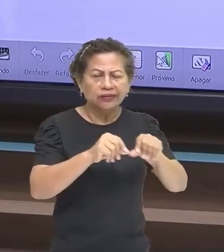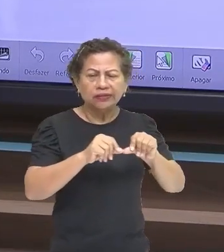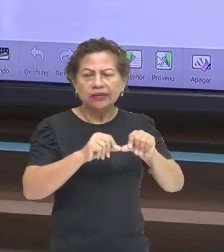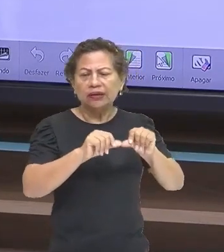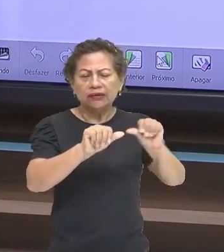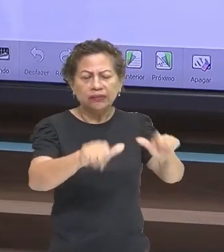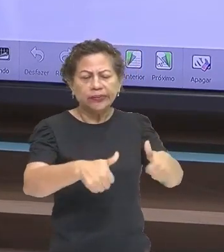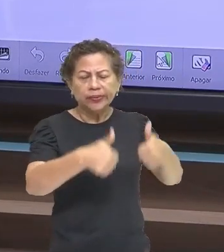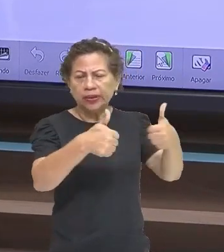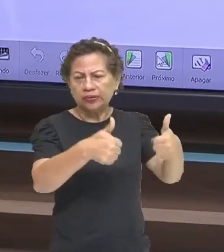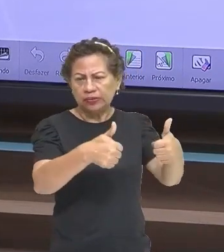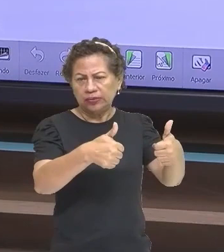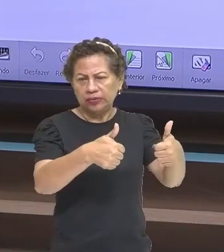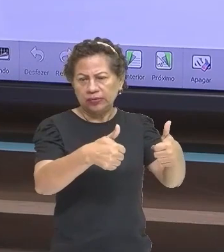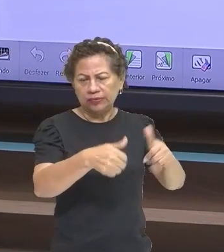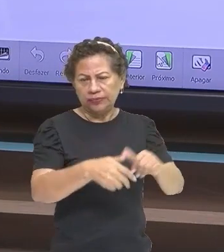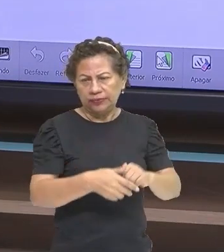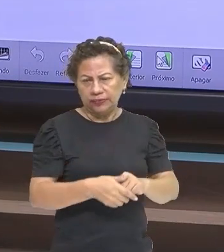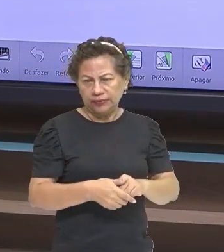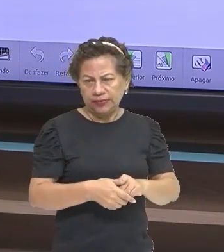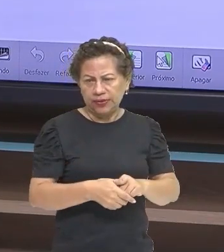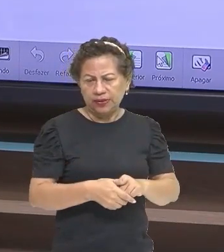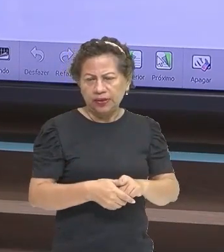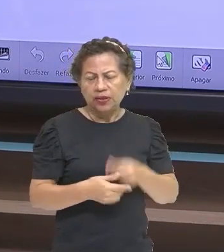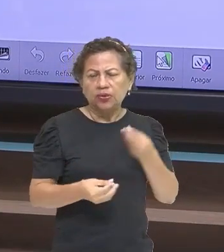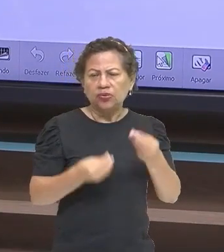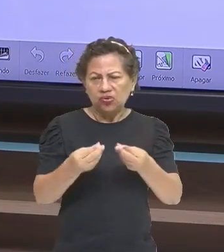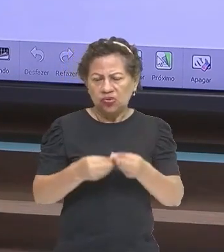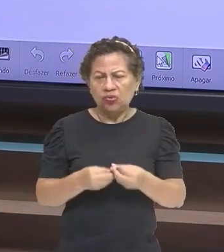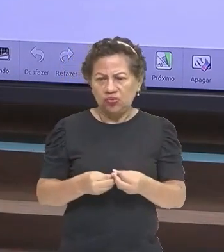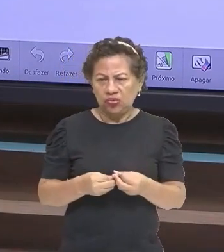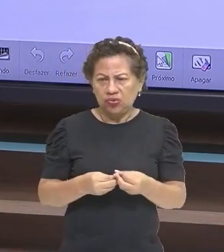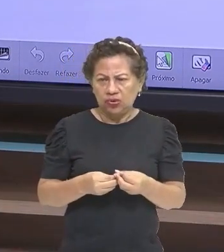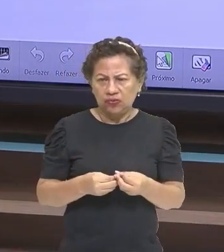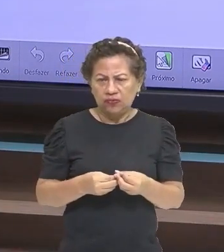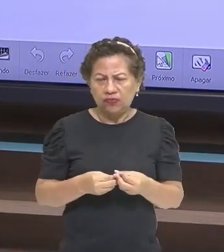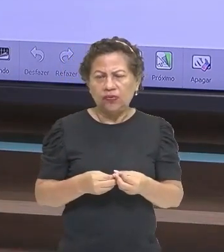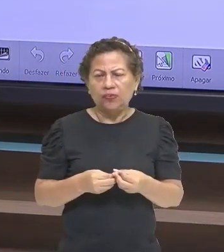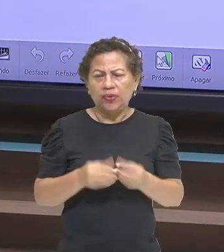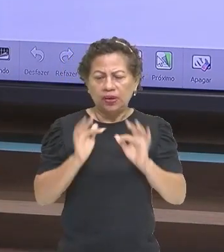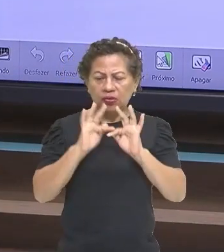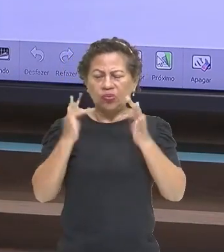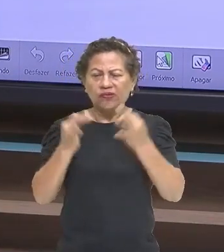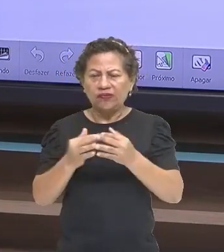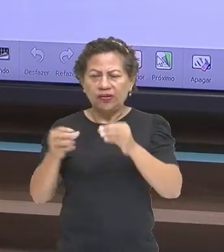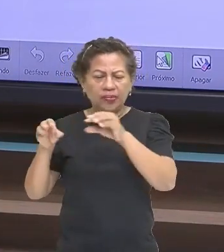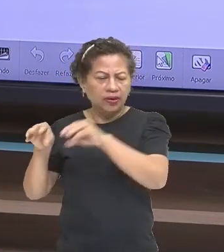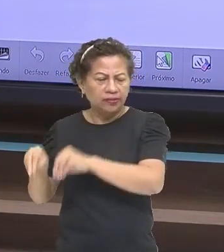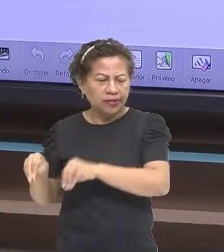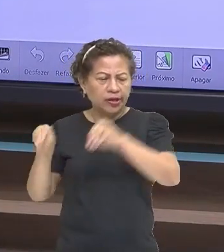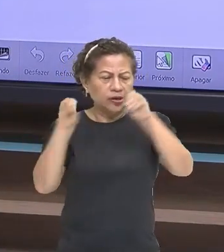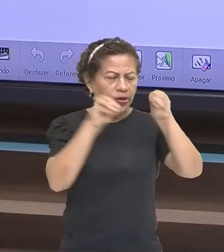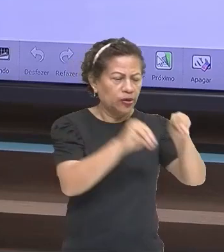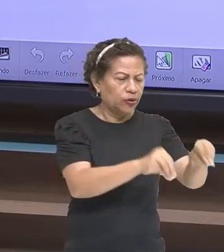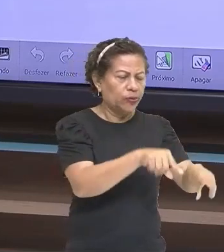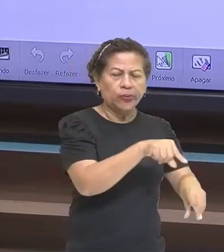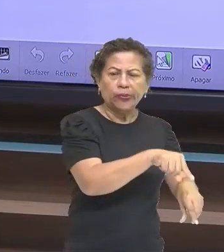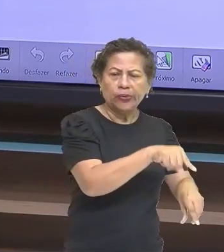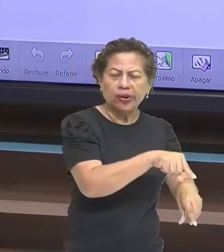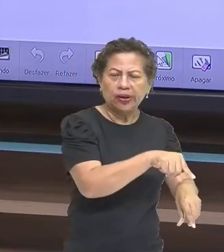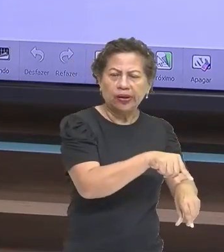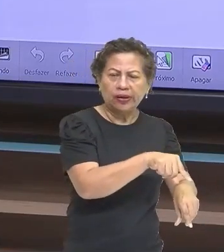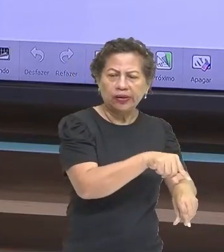claro, tá, turma? Não adianta colocar o homem do campo em uma terra onde ele não tem rodovias para escoar